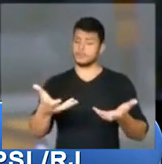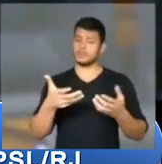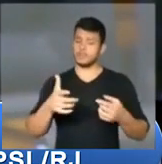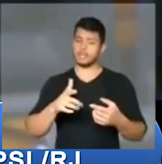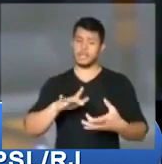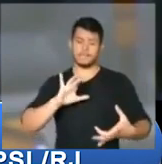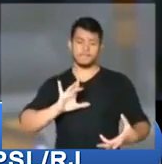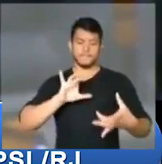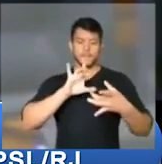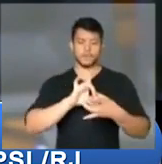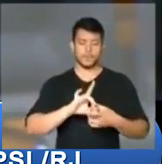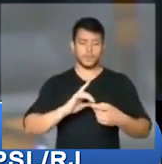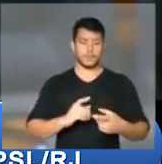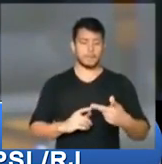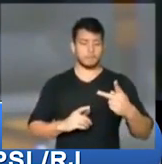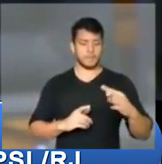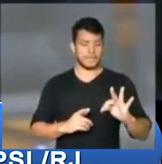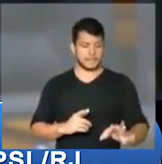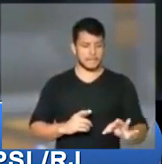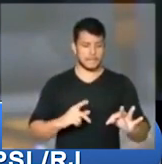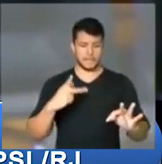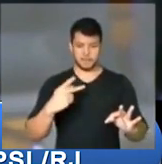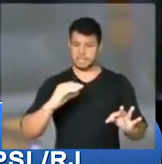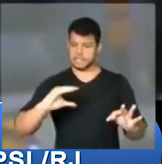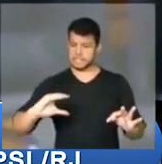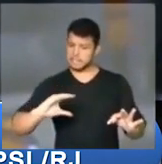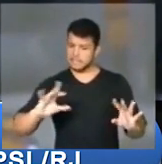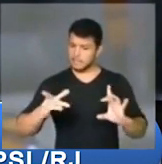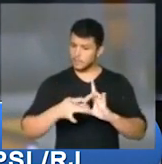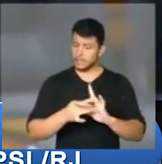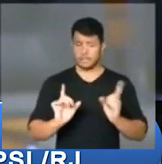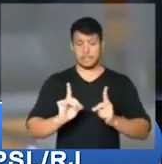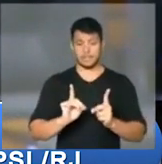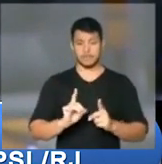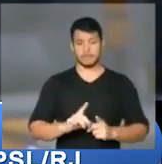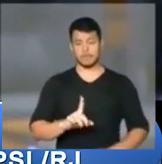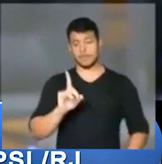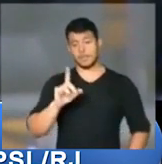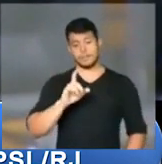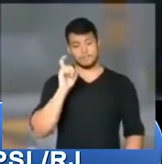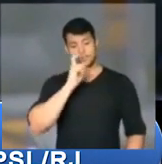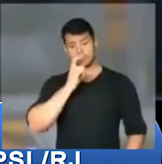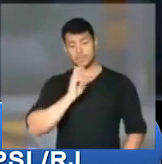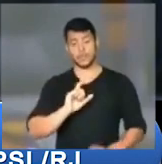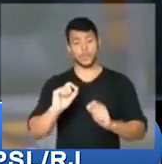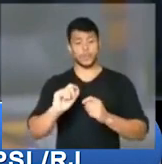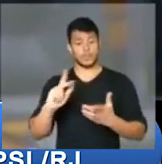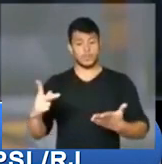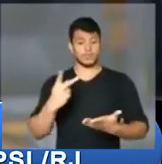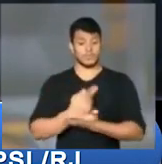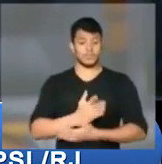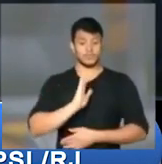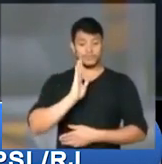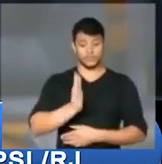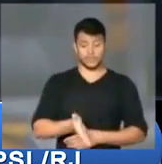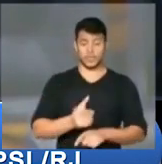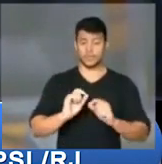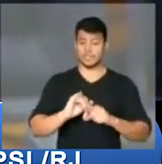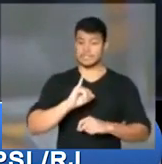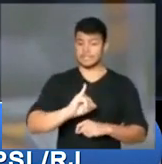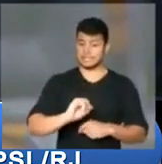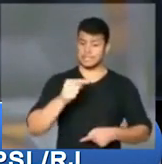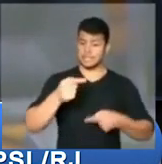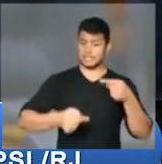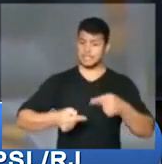Trabalhadores ao PCC. Um fake news enorme. Ele que esteve outro dia no Fantástico como caloteiro. Se a discussão for feita dessa